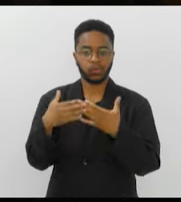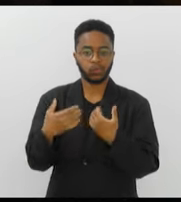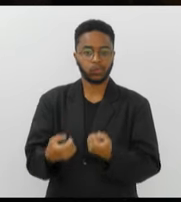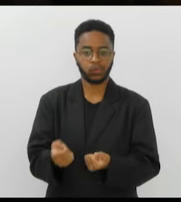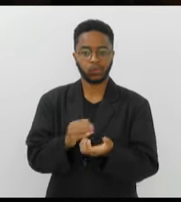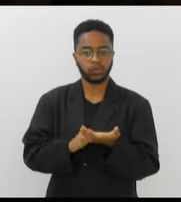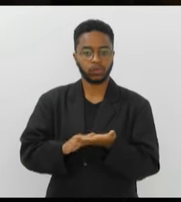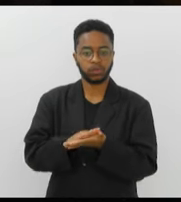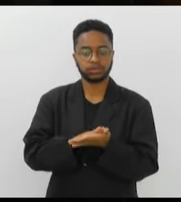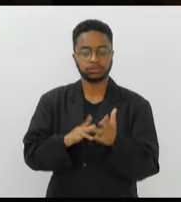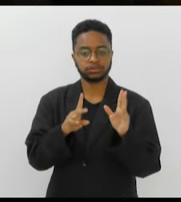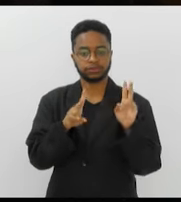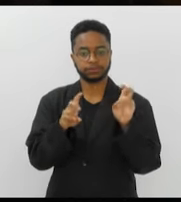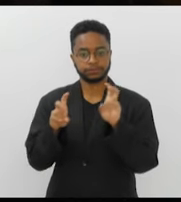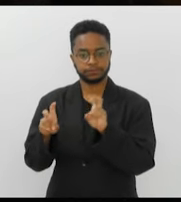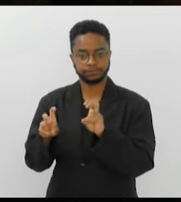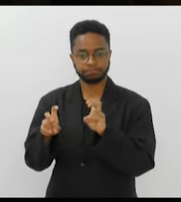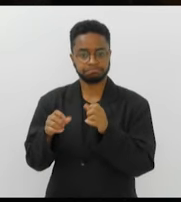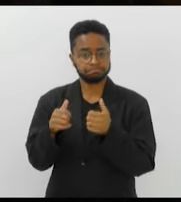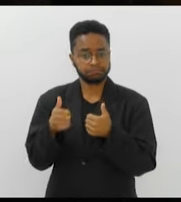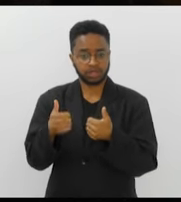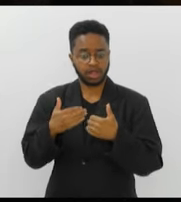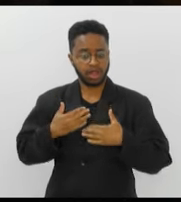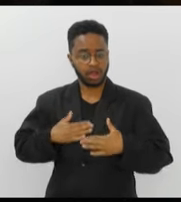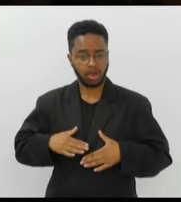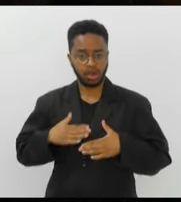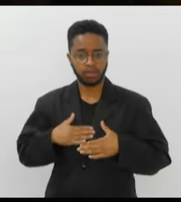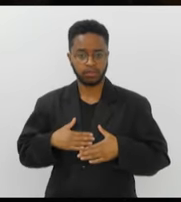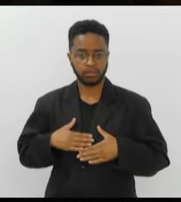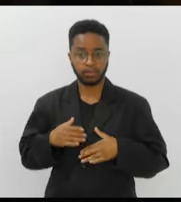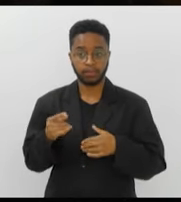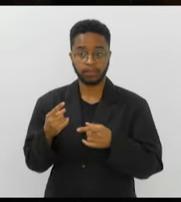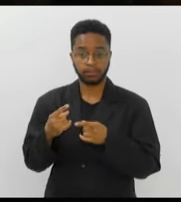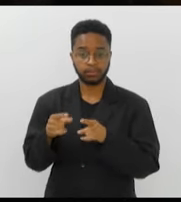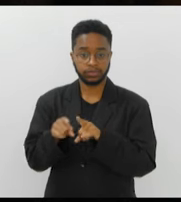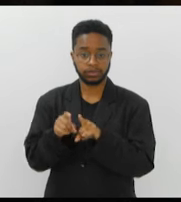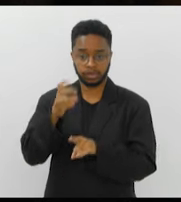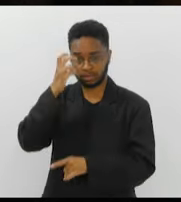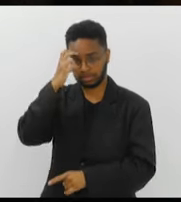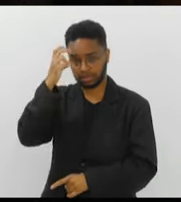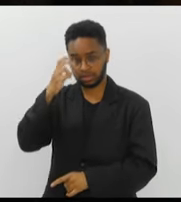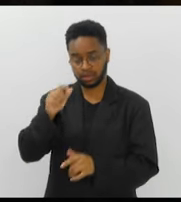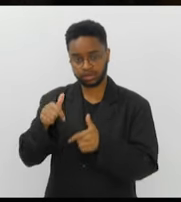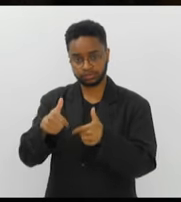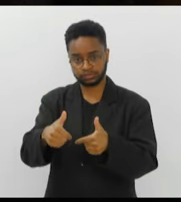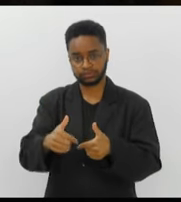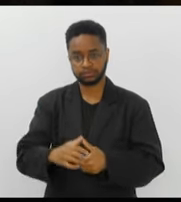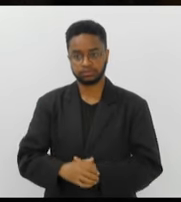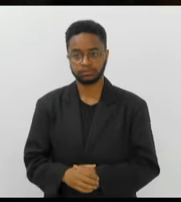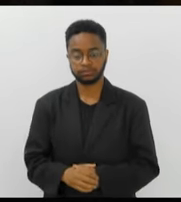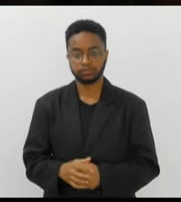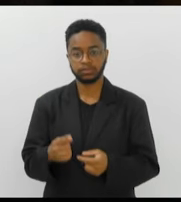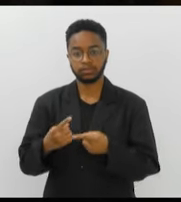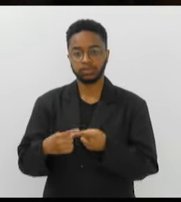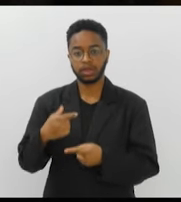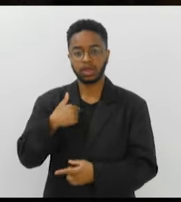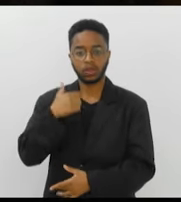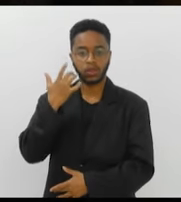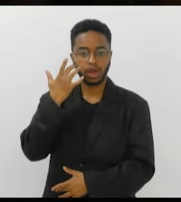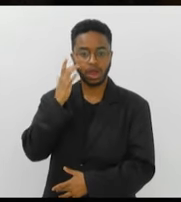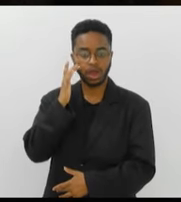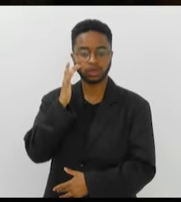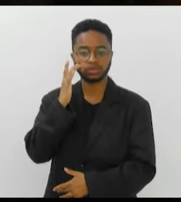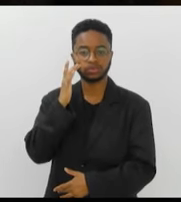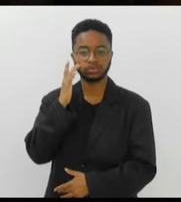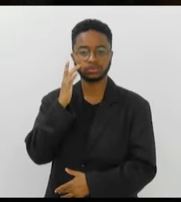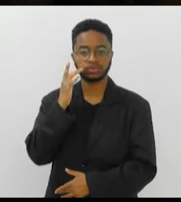questão com muita tranquilidade, com inteligência. Eu acho que vai